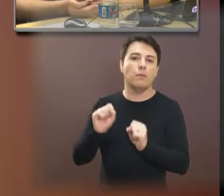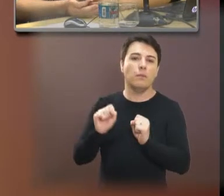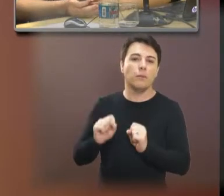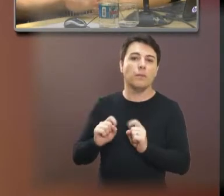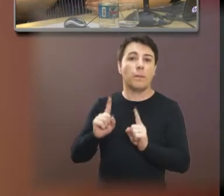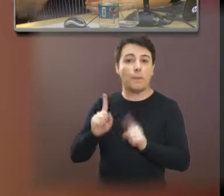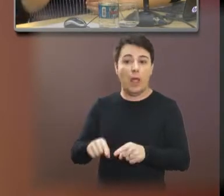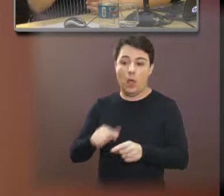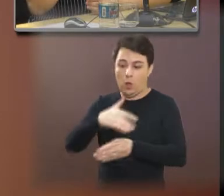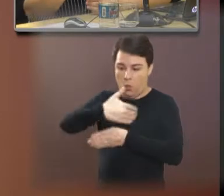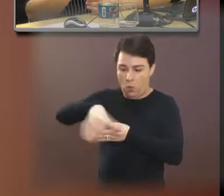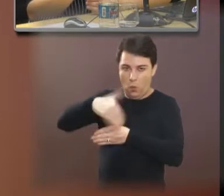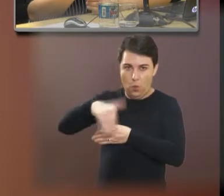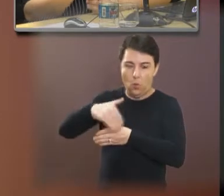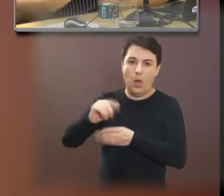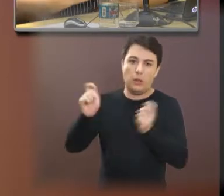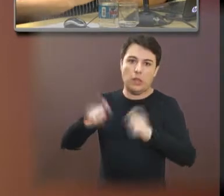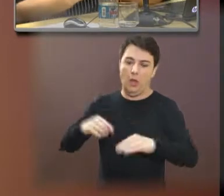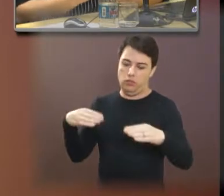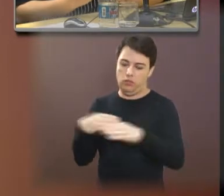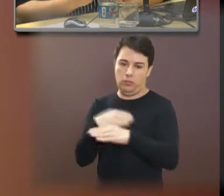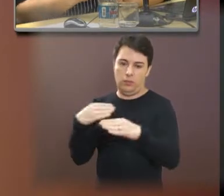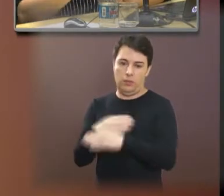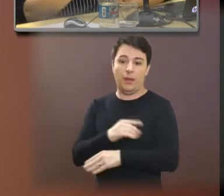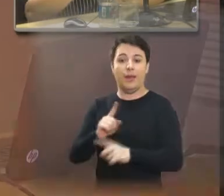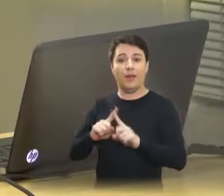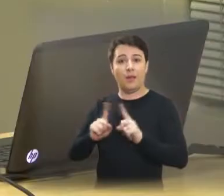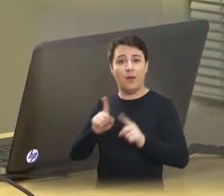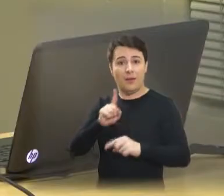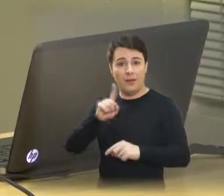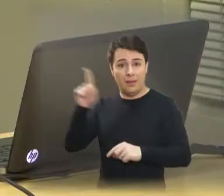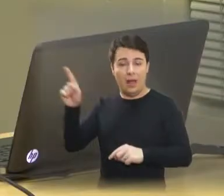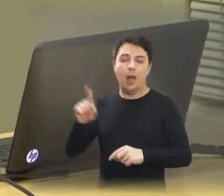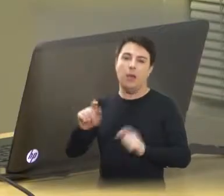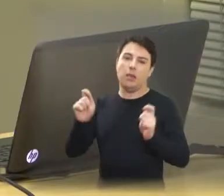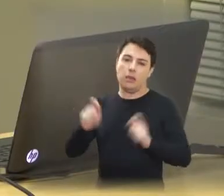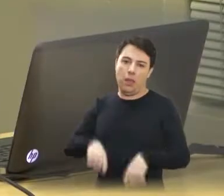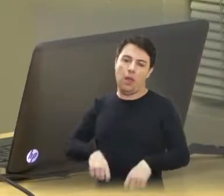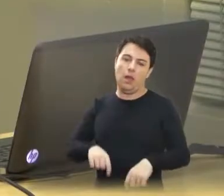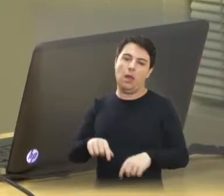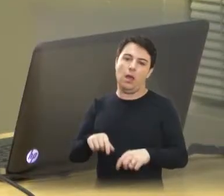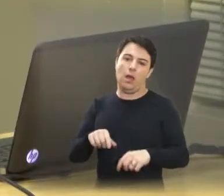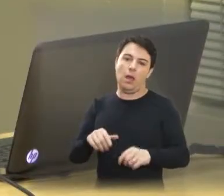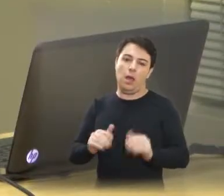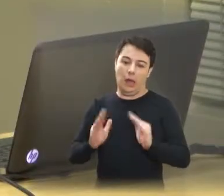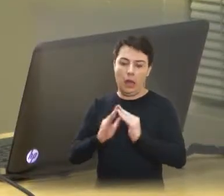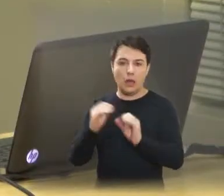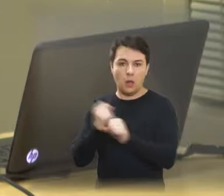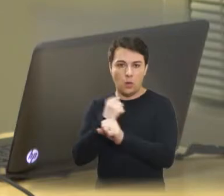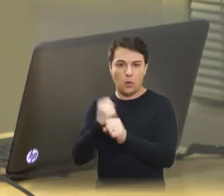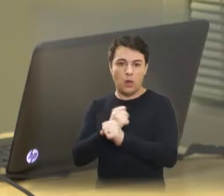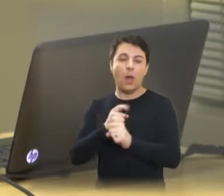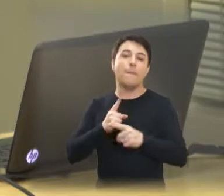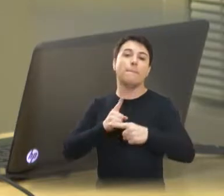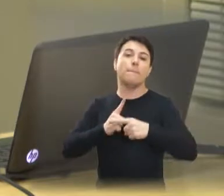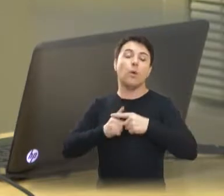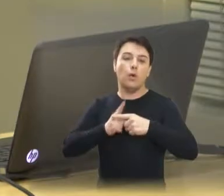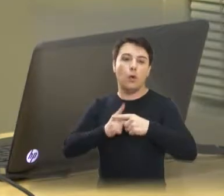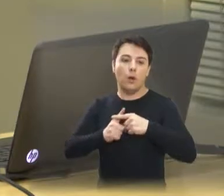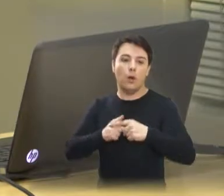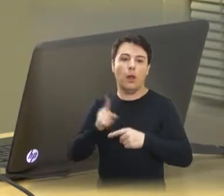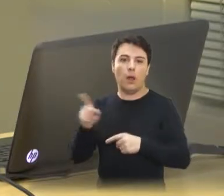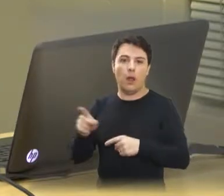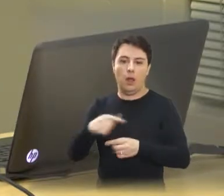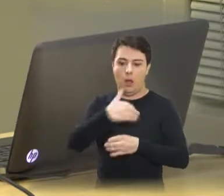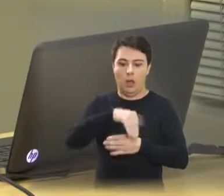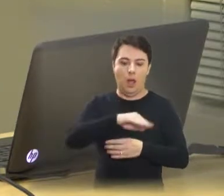diretriz viária. Então, a ideia de urbanizar o quadrante, e não só um trecho dele, é criar a possibilidade tanto da